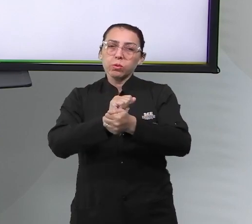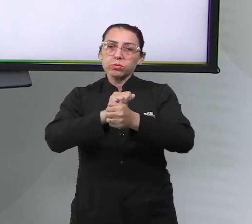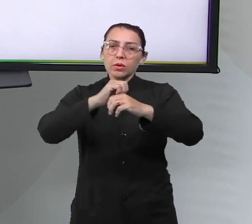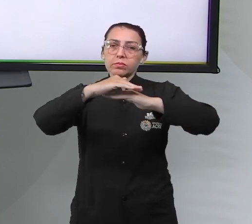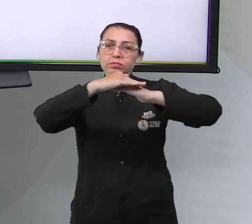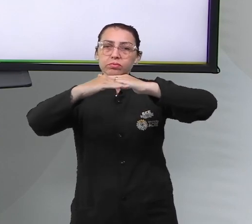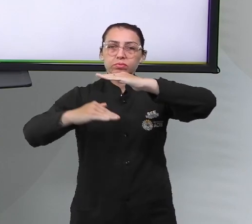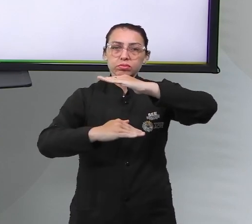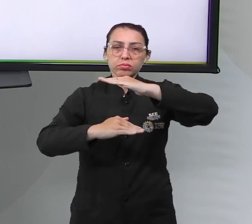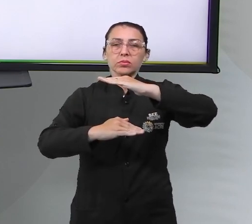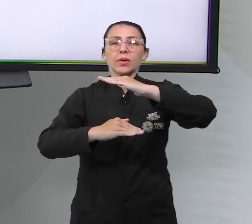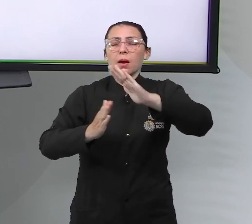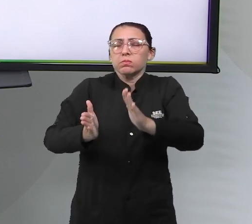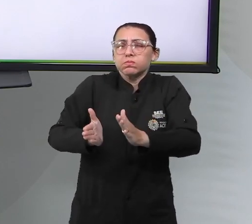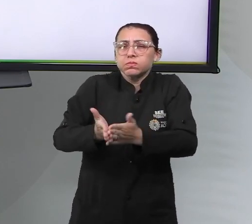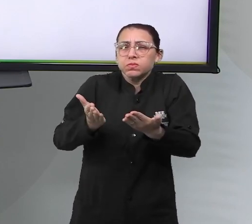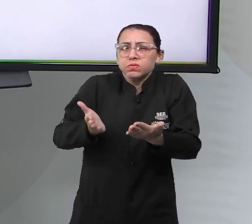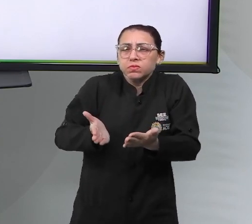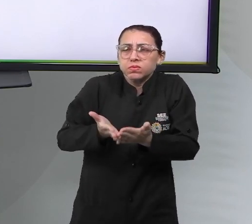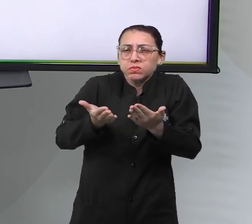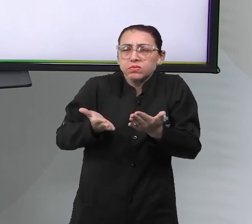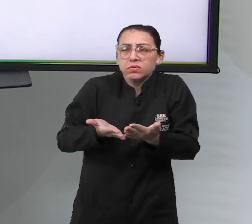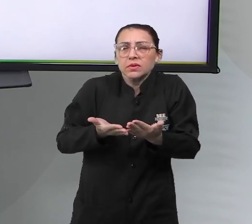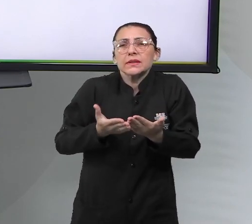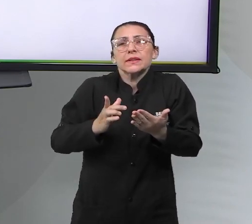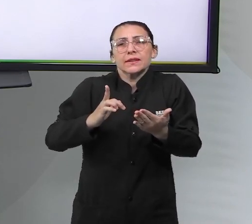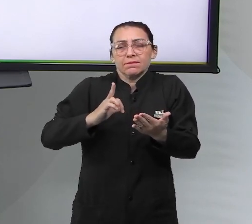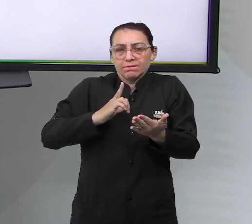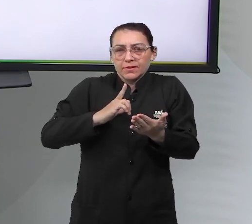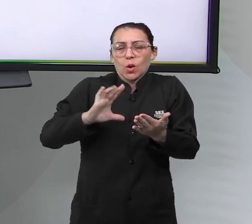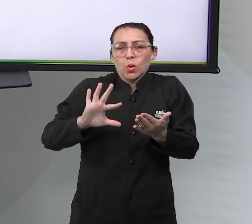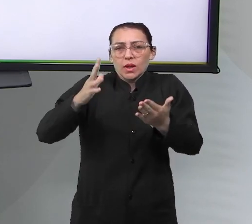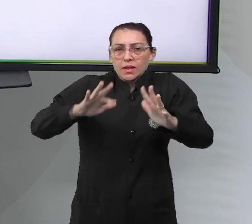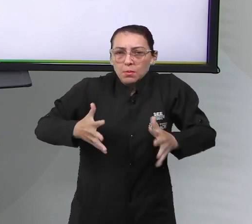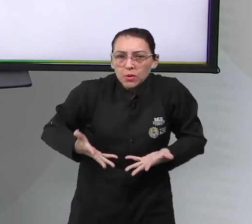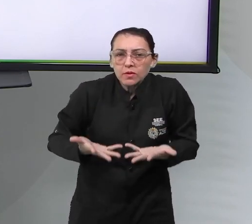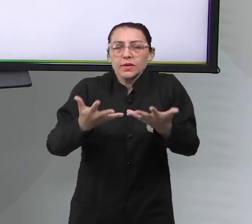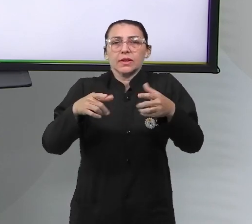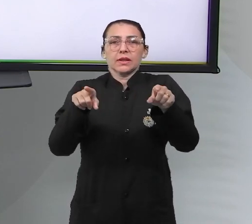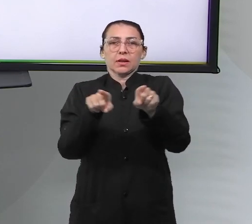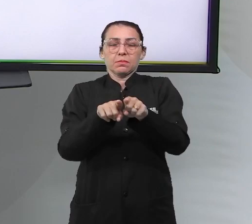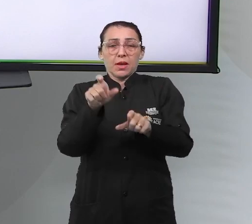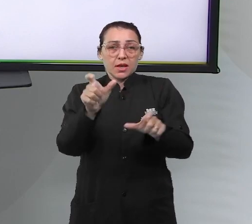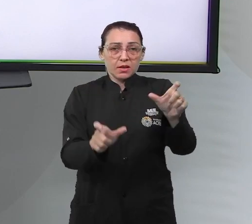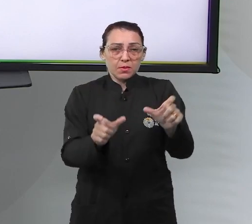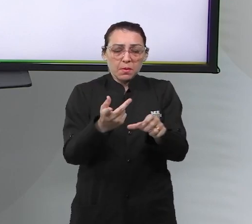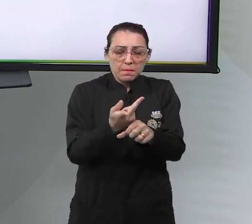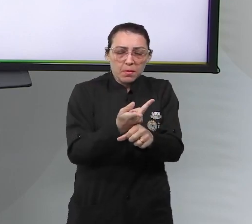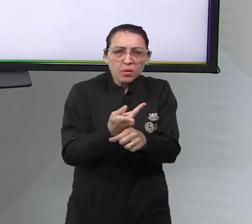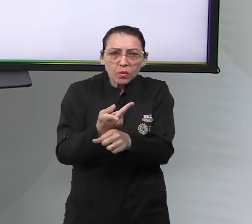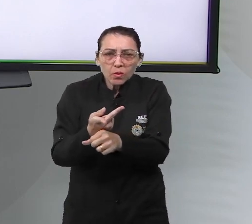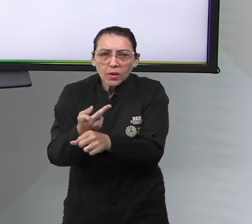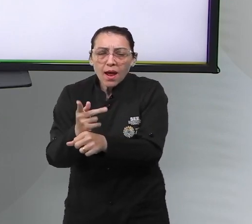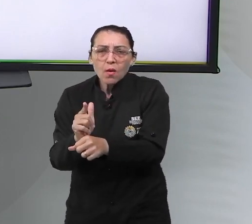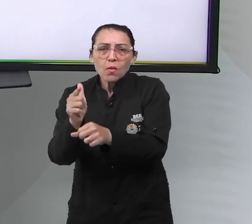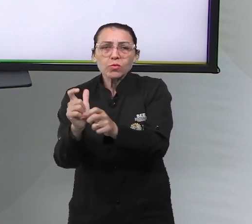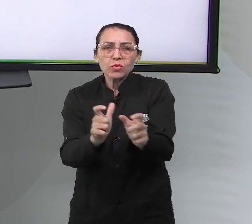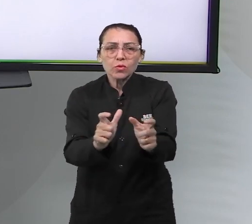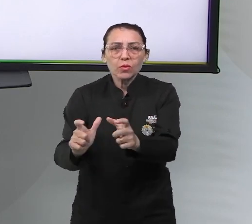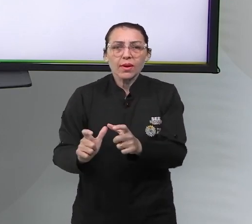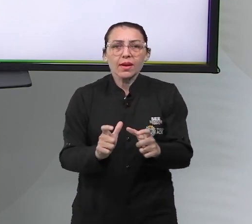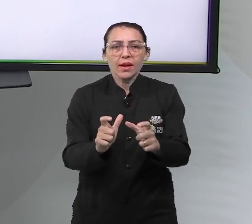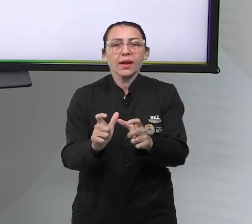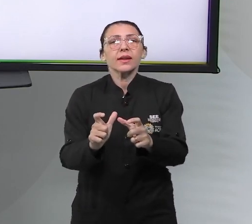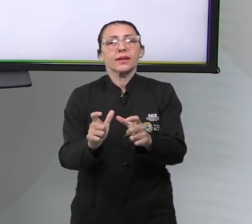desigual. A extrema pobreza acaba motivando também as pessoas buscarem outros